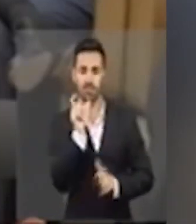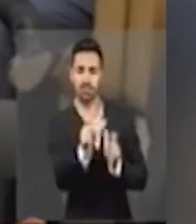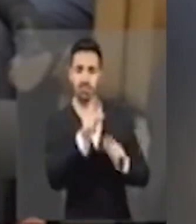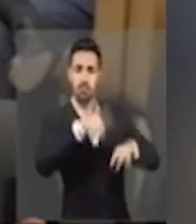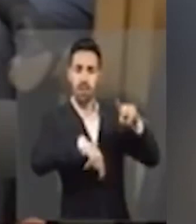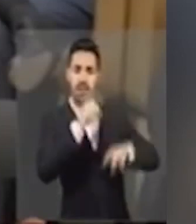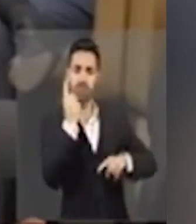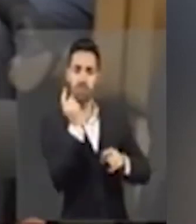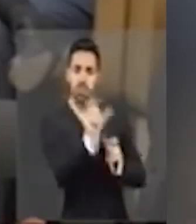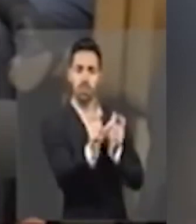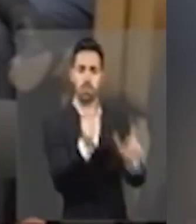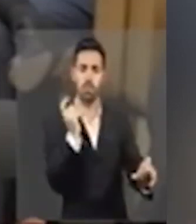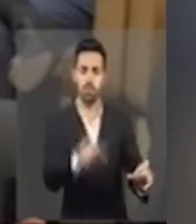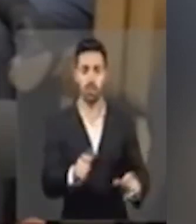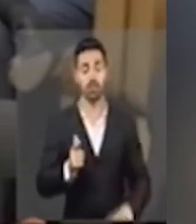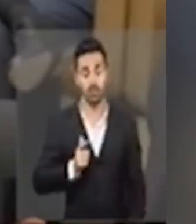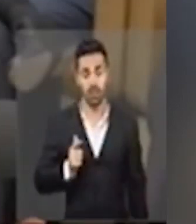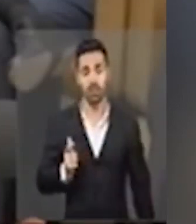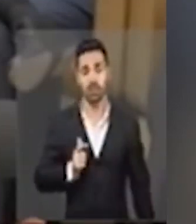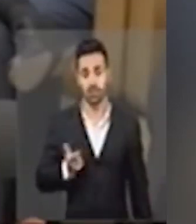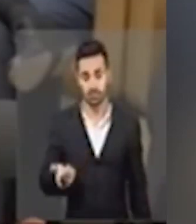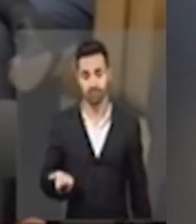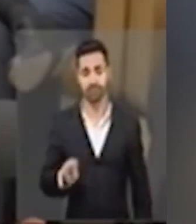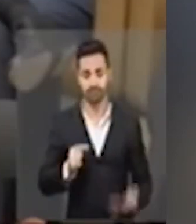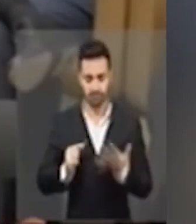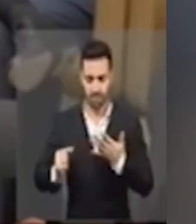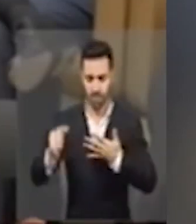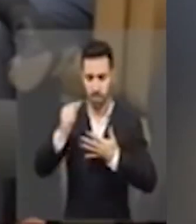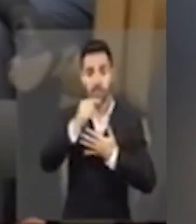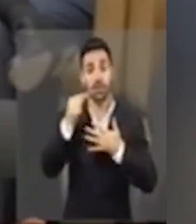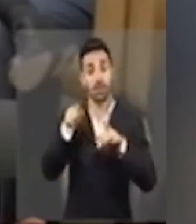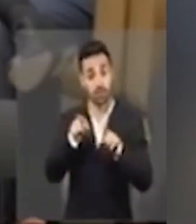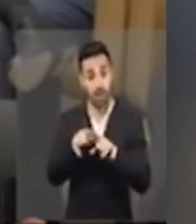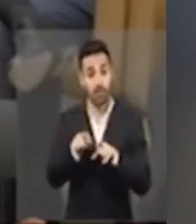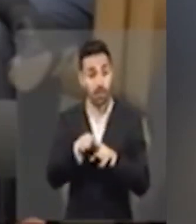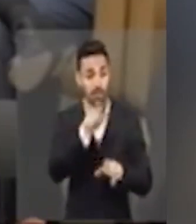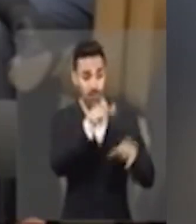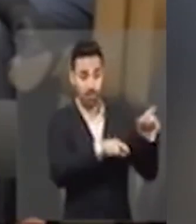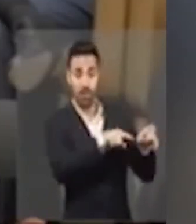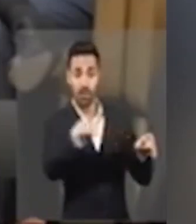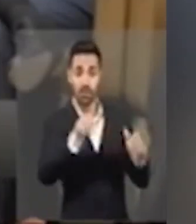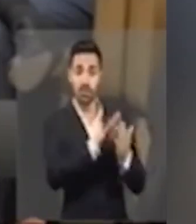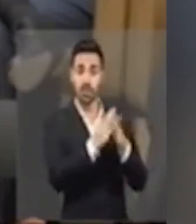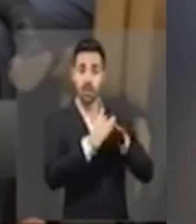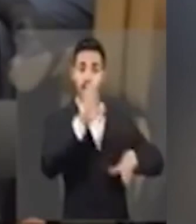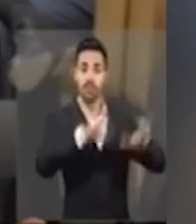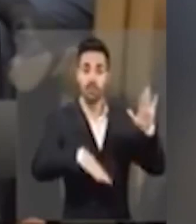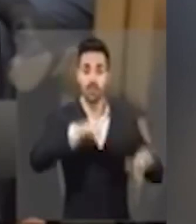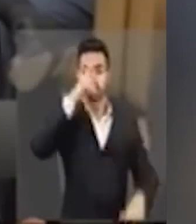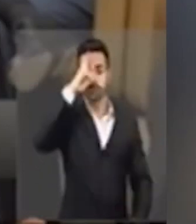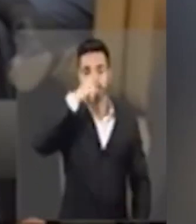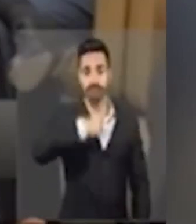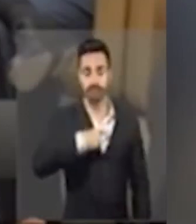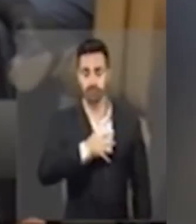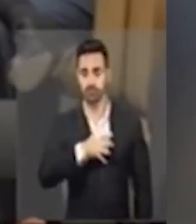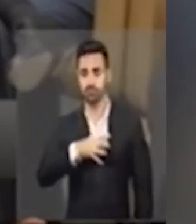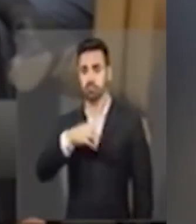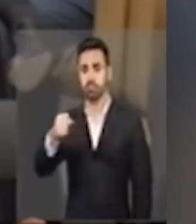cotidianos isso também é uma das maiores fontes também de suicídio de pessoas trans é